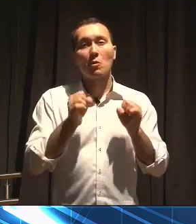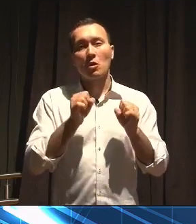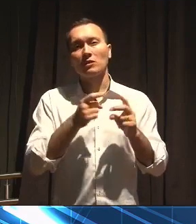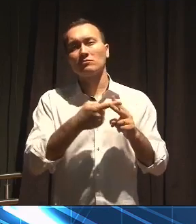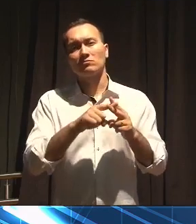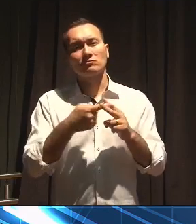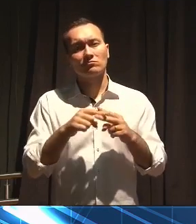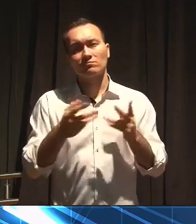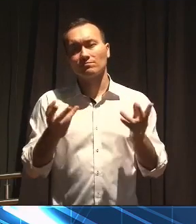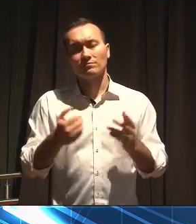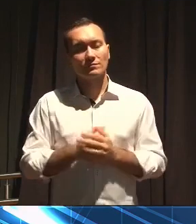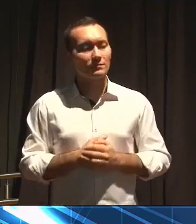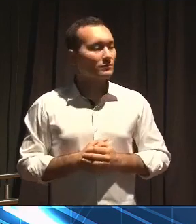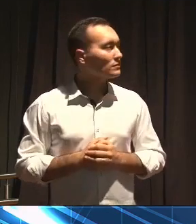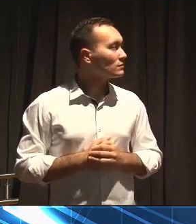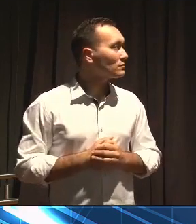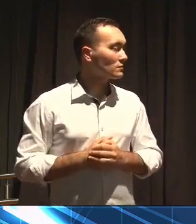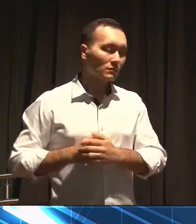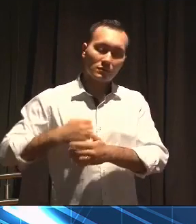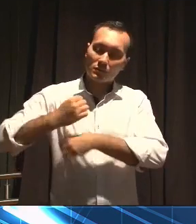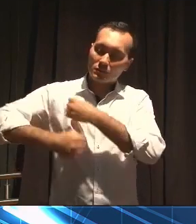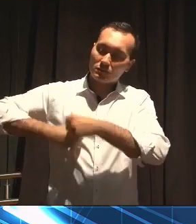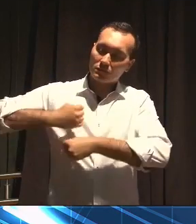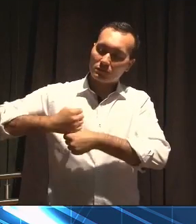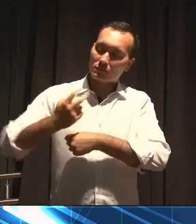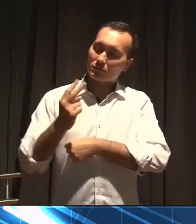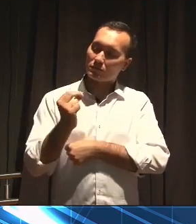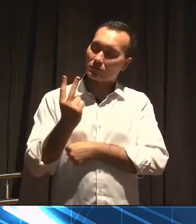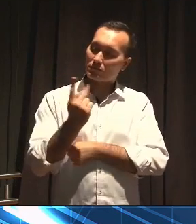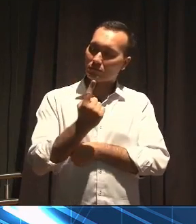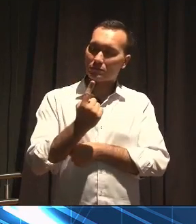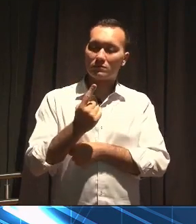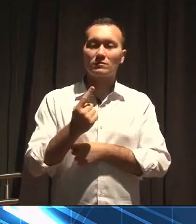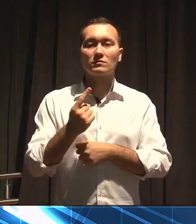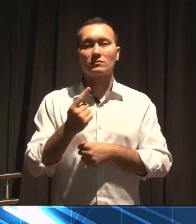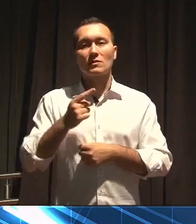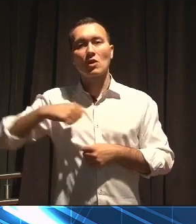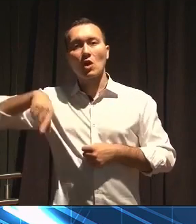Mas em 2021 a gente começou a ver um pouco diferente essas questões as questões